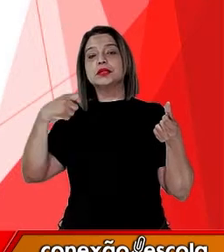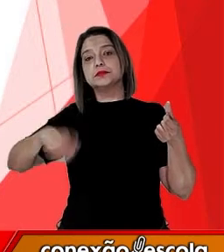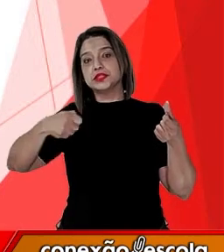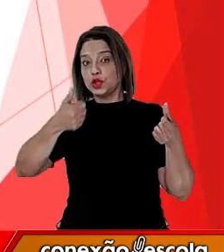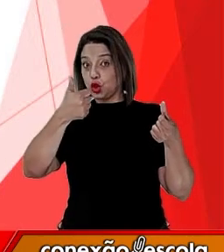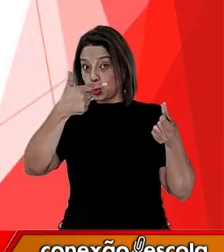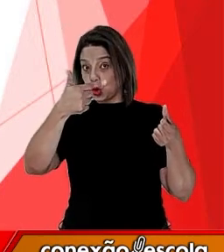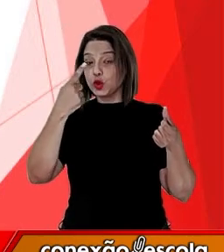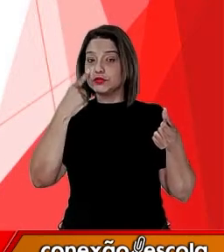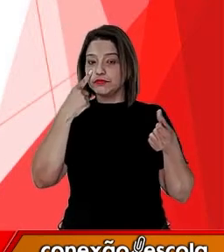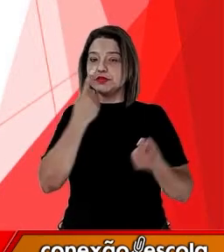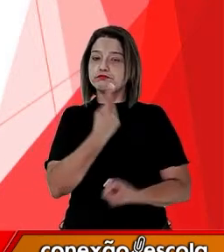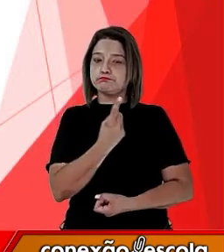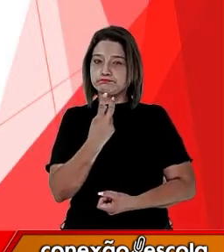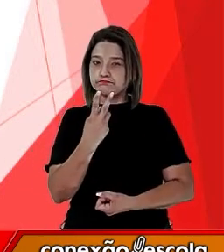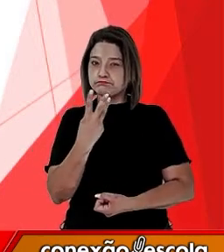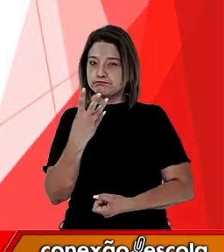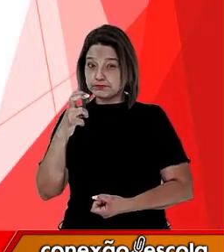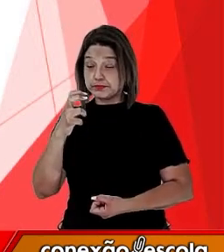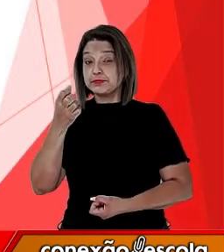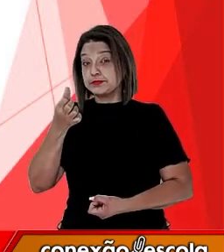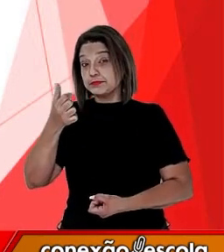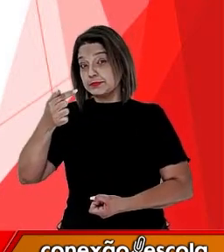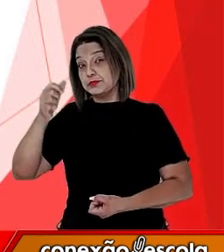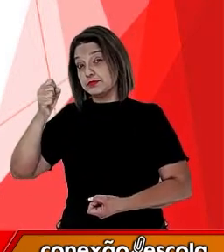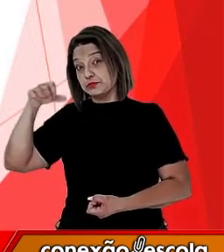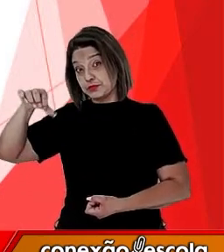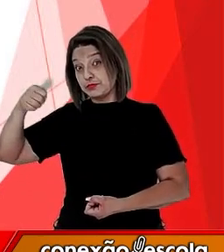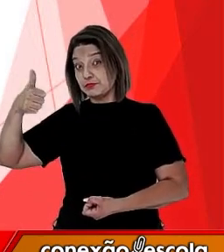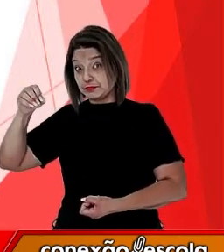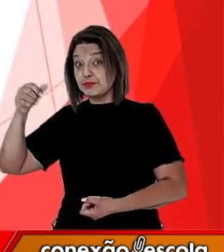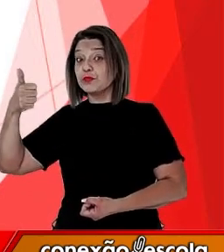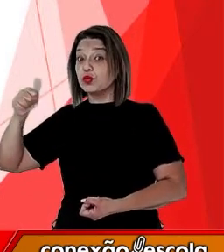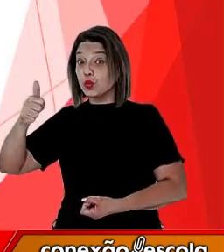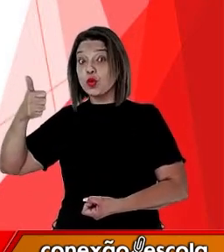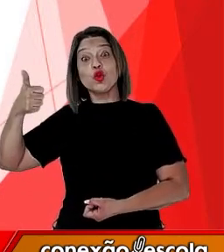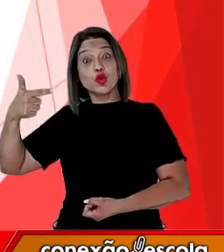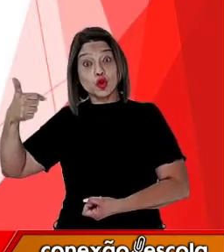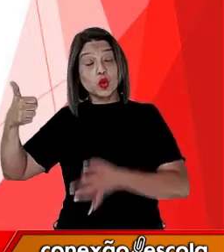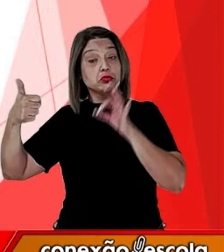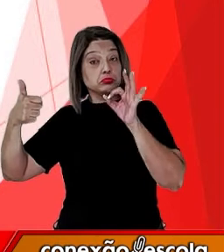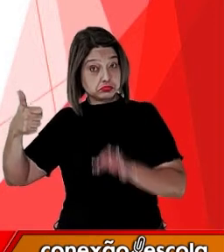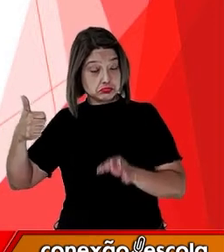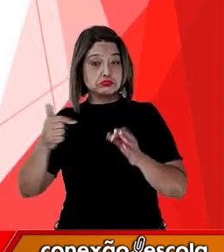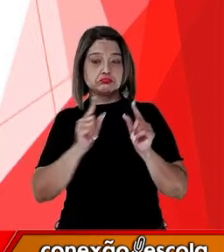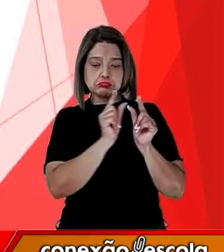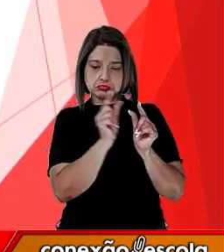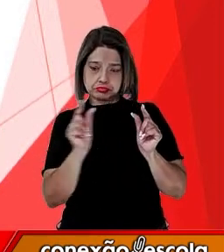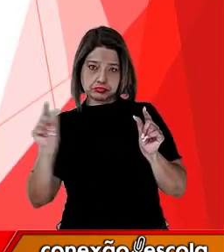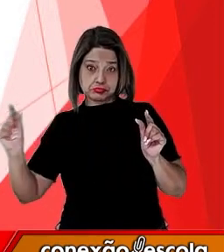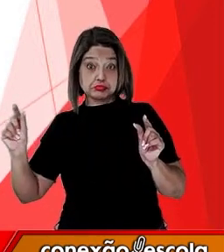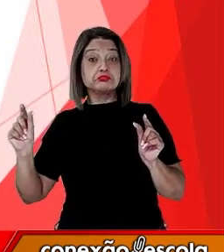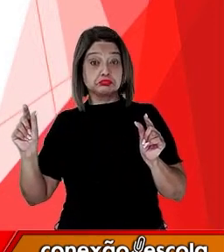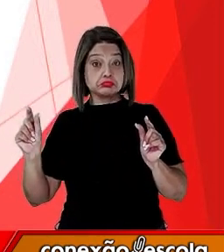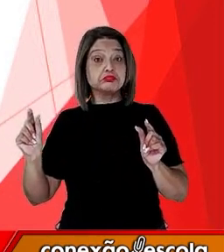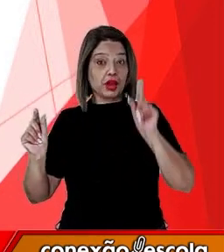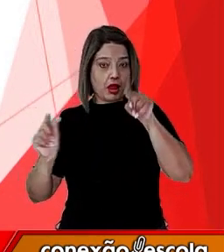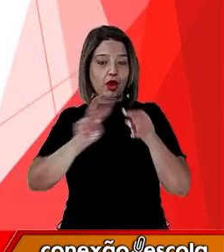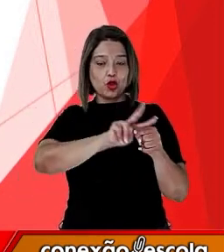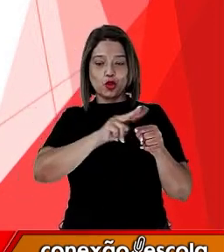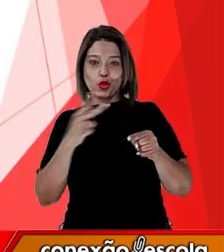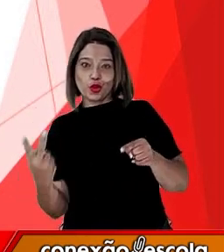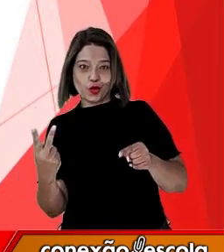2, 3, 4, 5, 6, 7, 8, 9, 10, 11, 12. 12 é o dobro de 6,